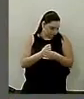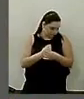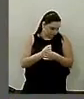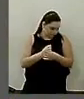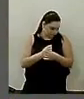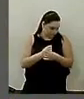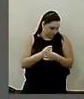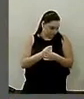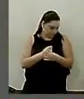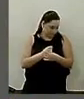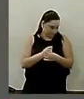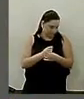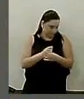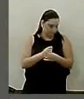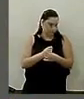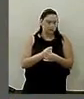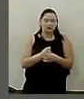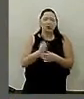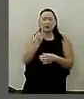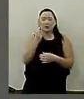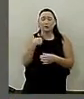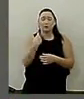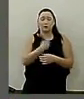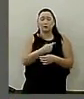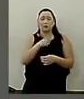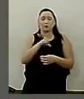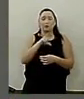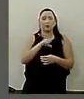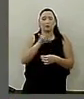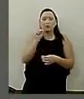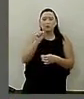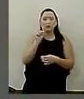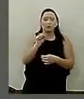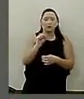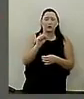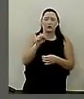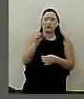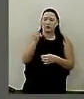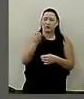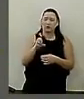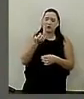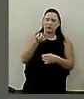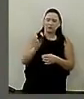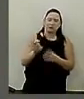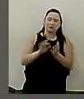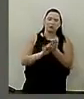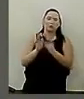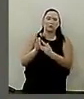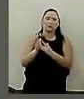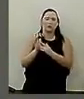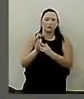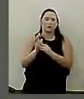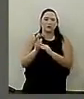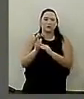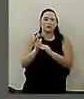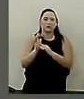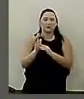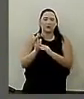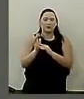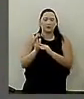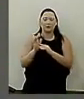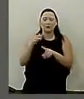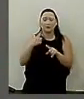nós presbiterianos seríamos hipócritas, se nós quiséssemos dizer que não queremos ver milagres. Eu quero.